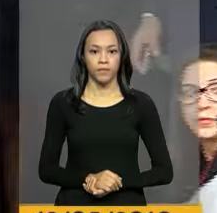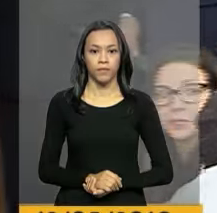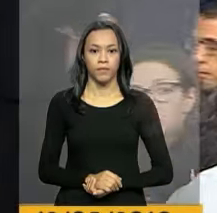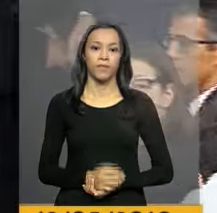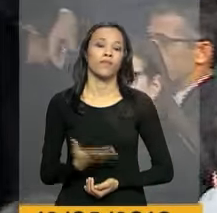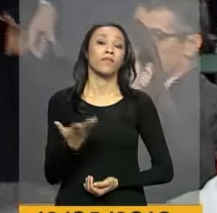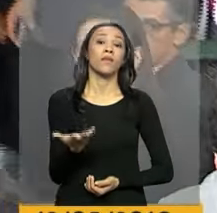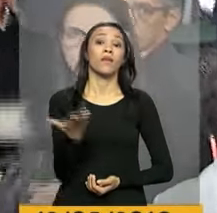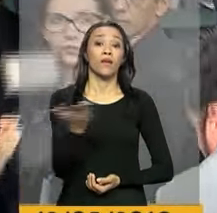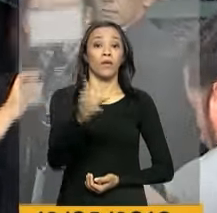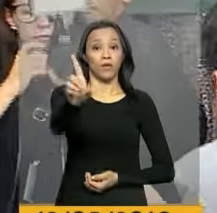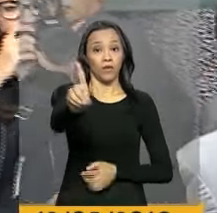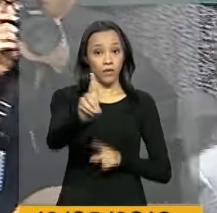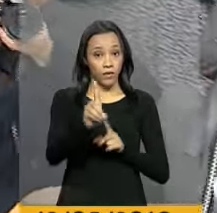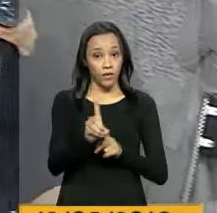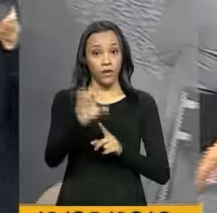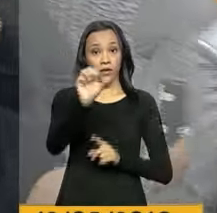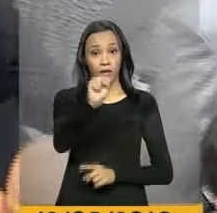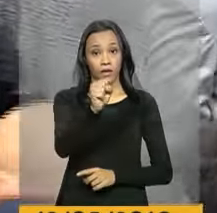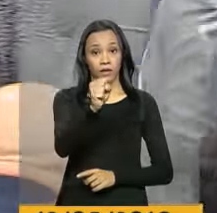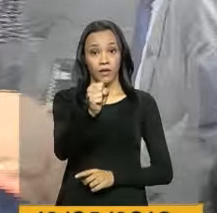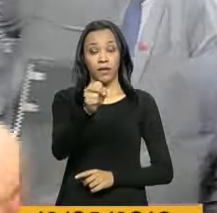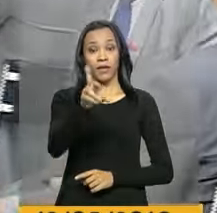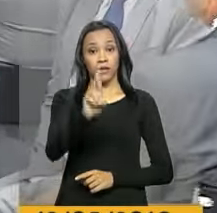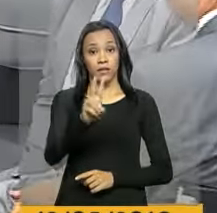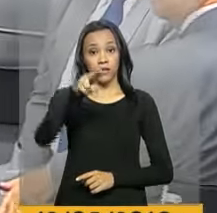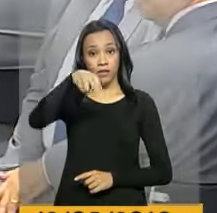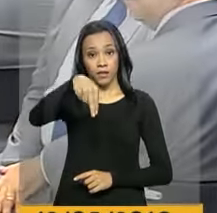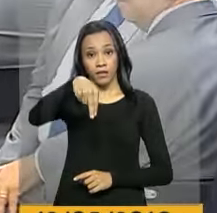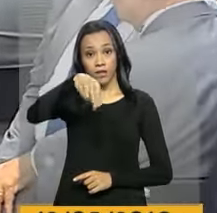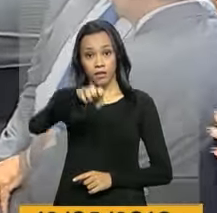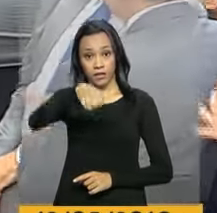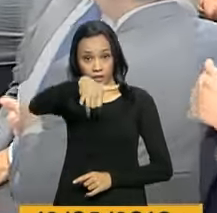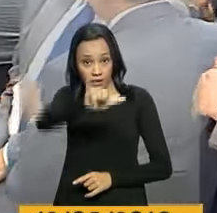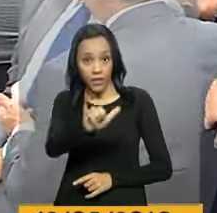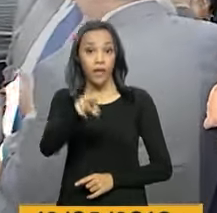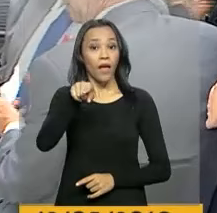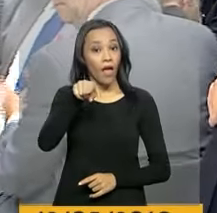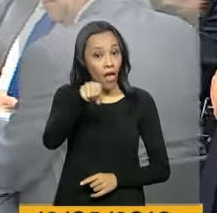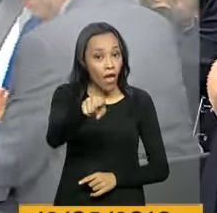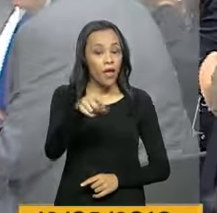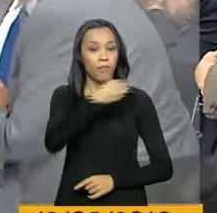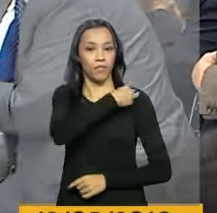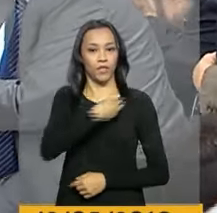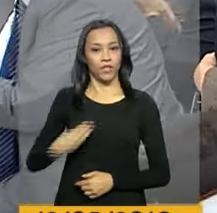Senhor José Sarney Filho, Ministro de Estado do Meio Ambiente.